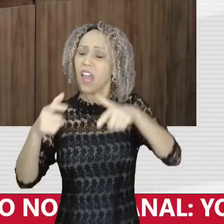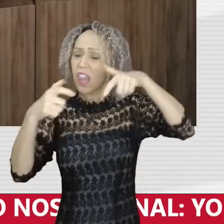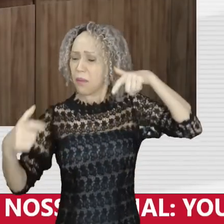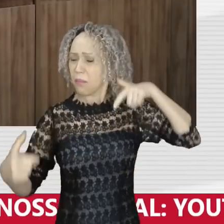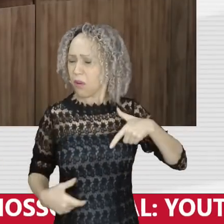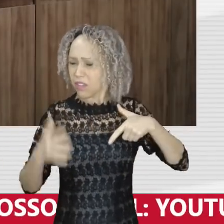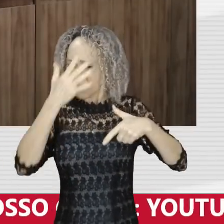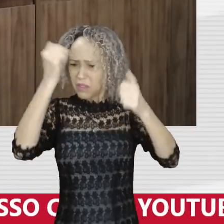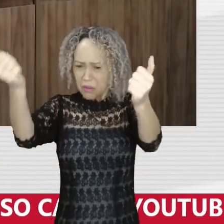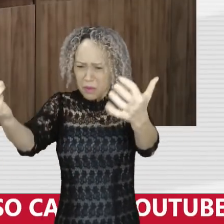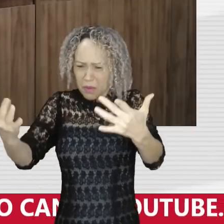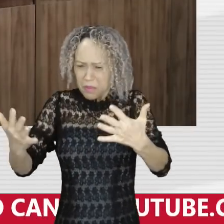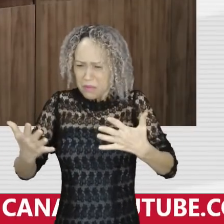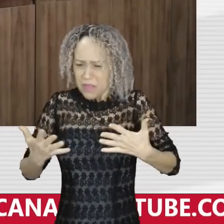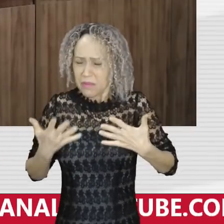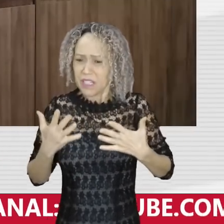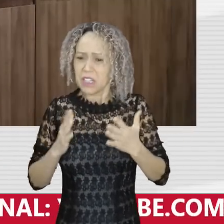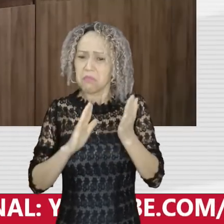esse momento?